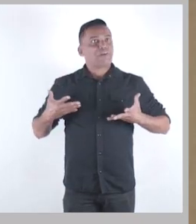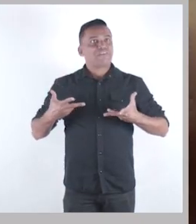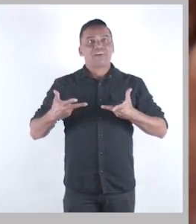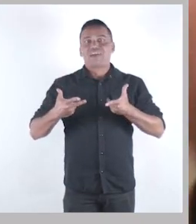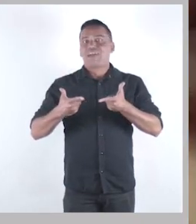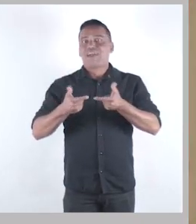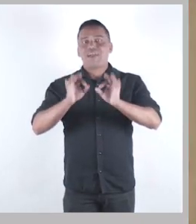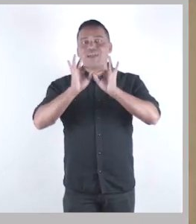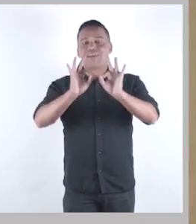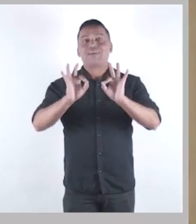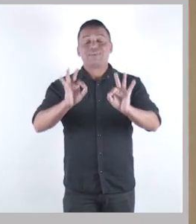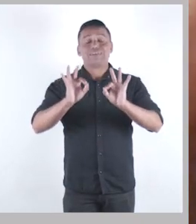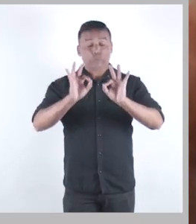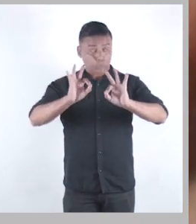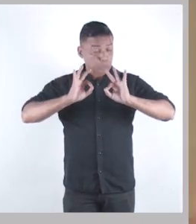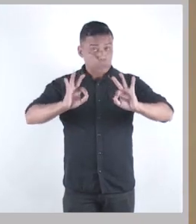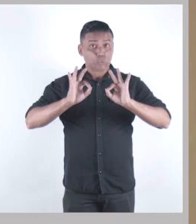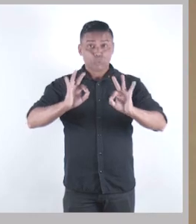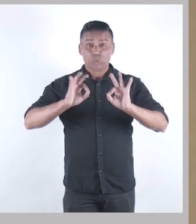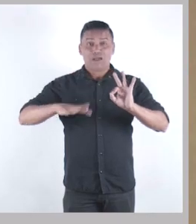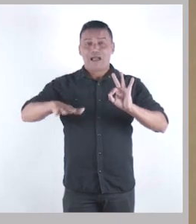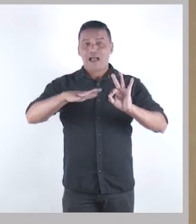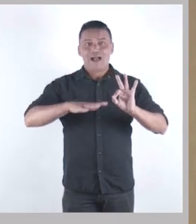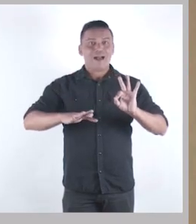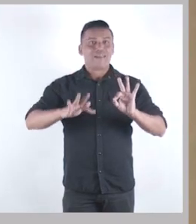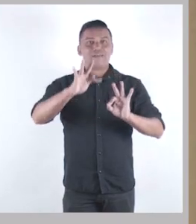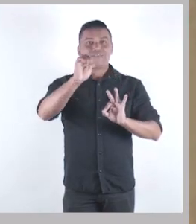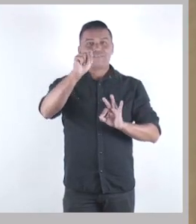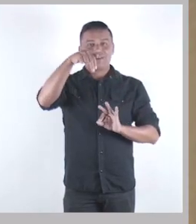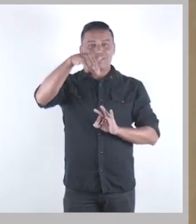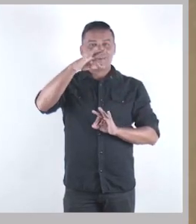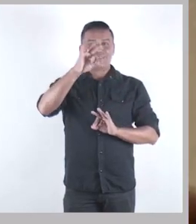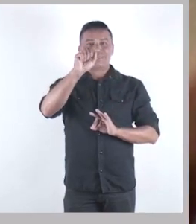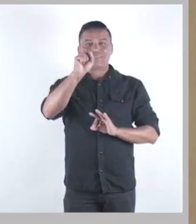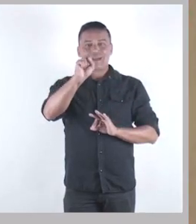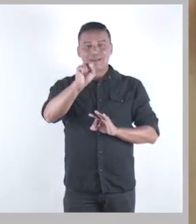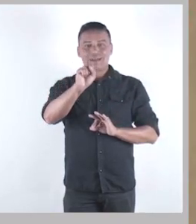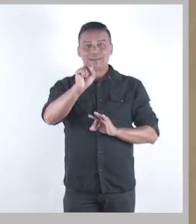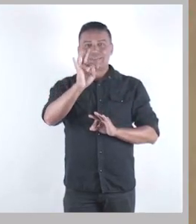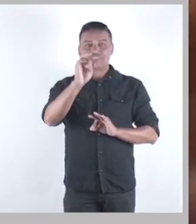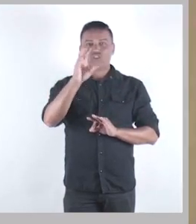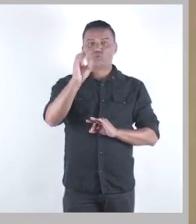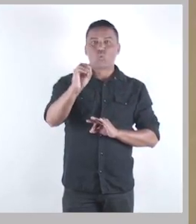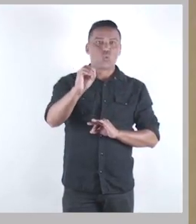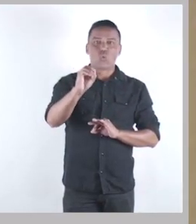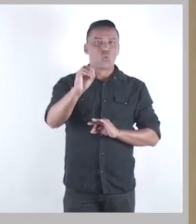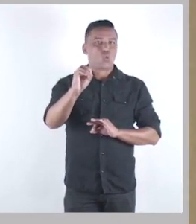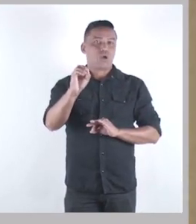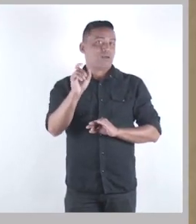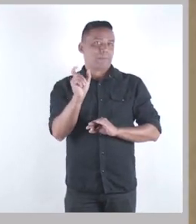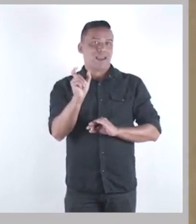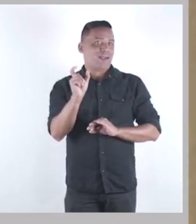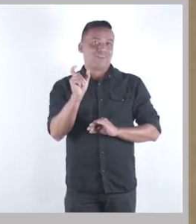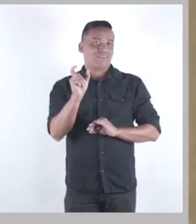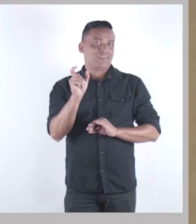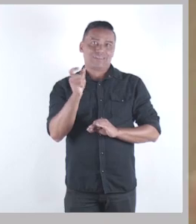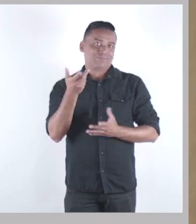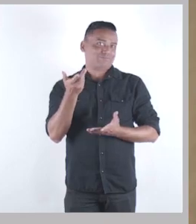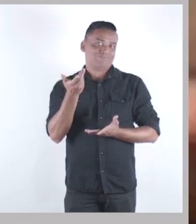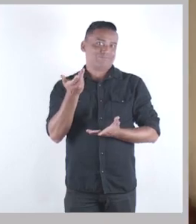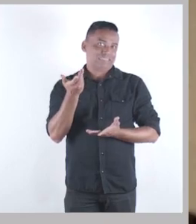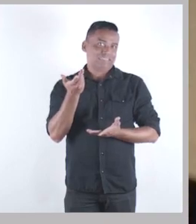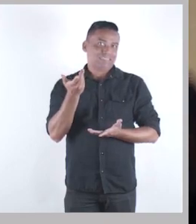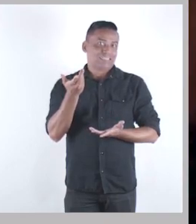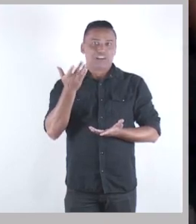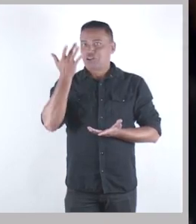que alguns chamam de fantástico, outros chamam de realismo mágico, outros chamam de realismo fantástico, enfim. Eu não sei se terá